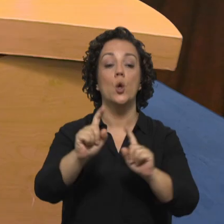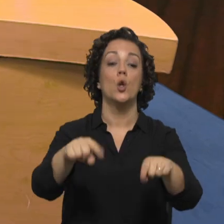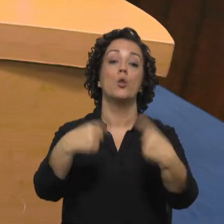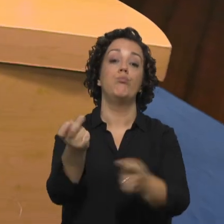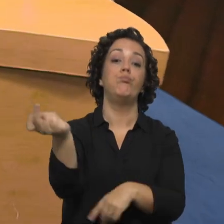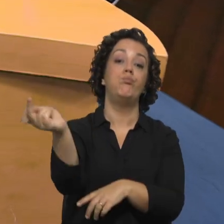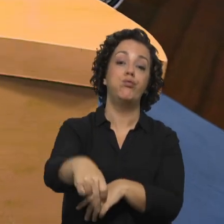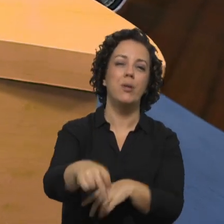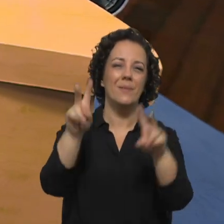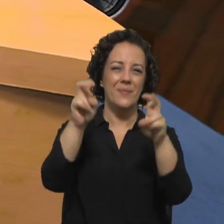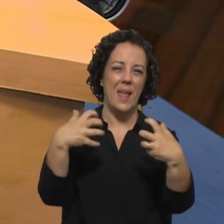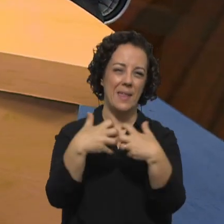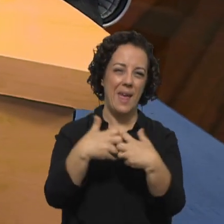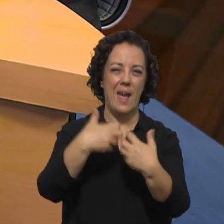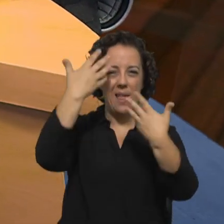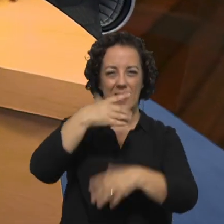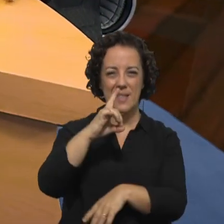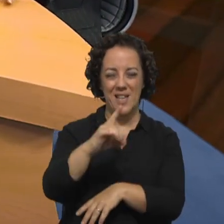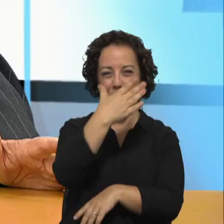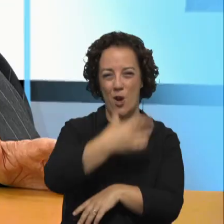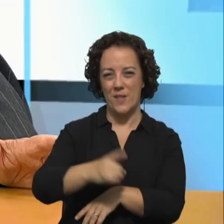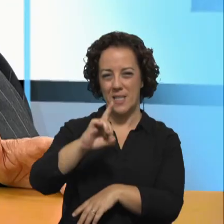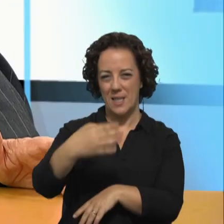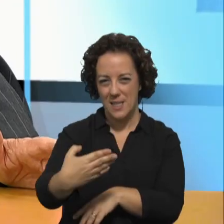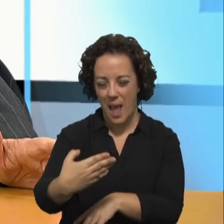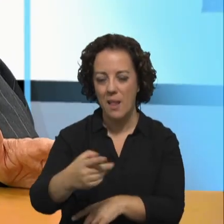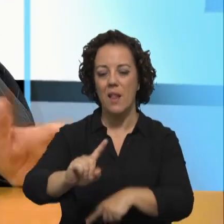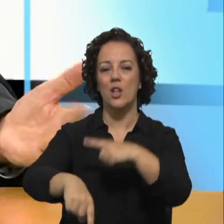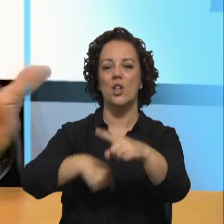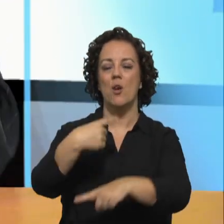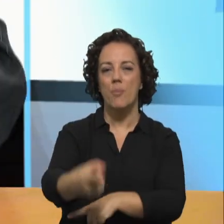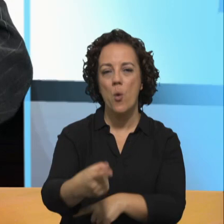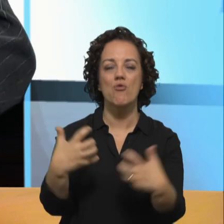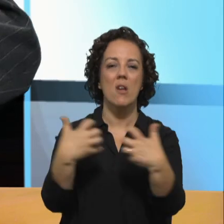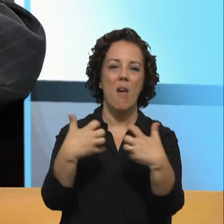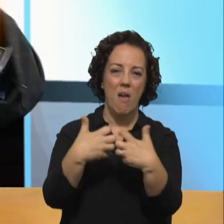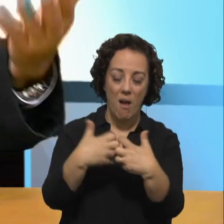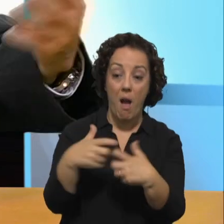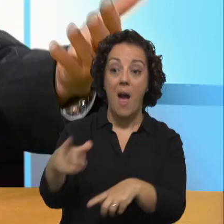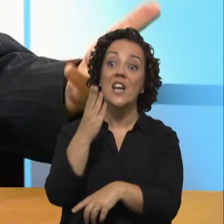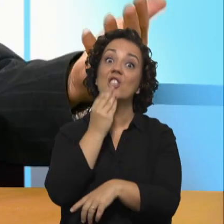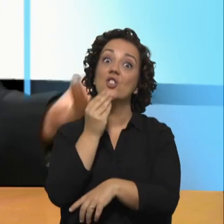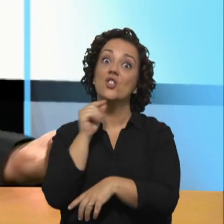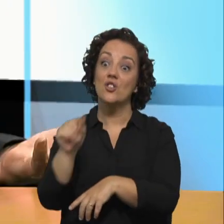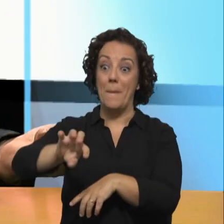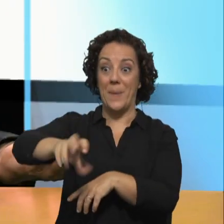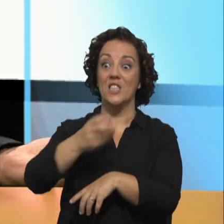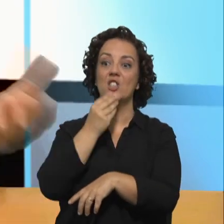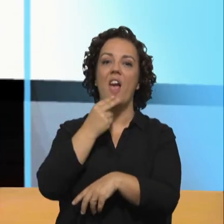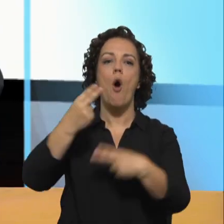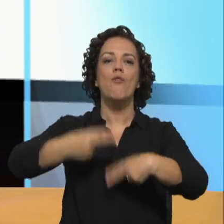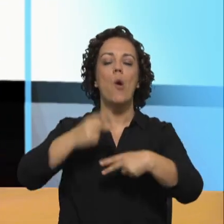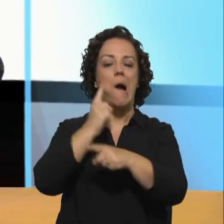dos 6 Dias, em 1967, e depois a Guerra do Yom Kippur, em que Israel alargou muito as suas